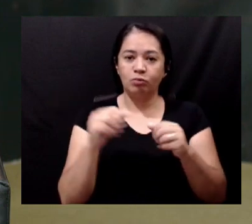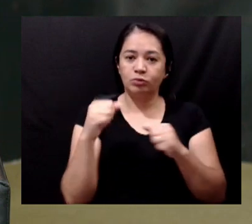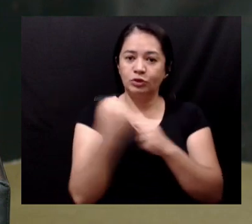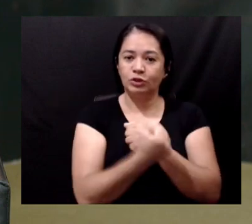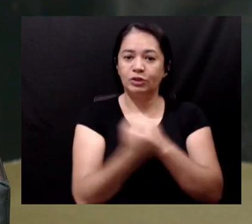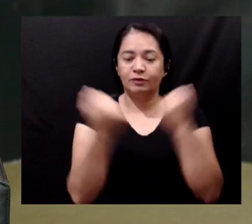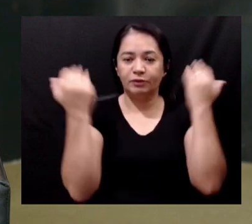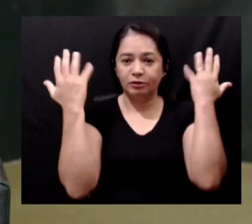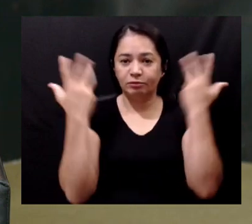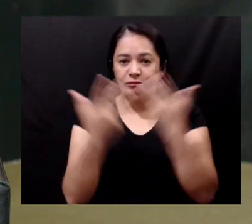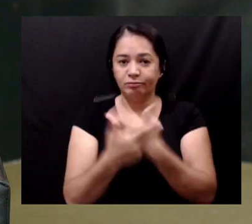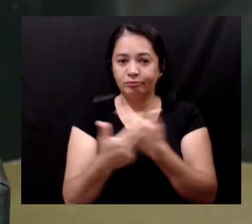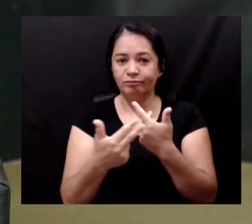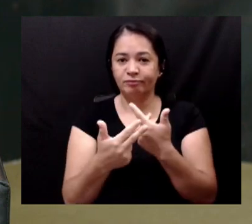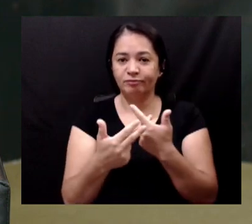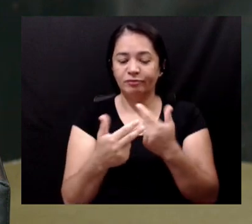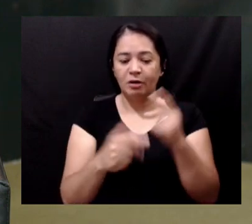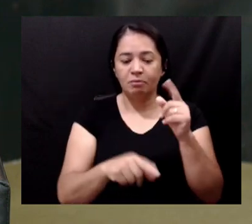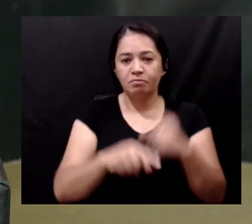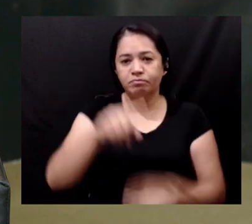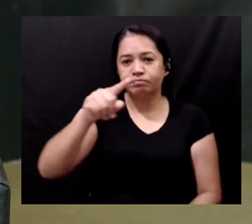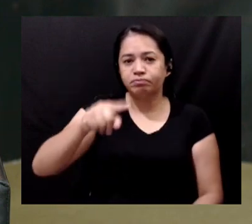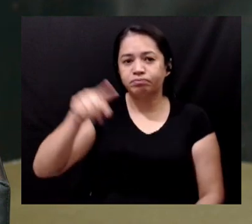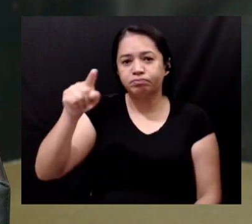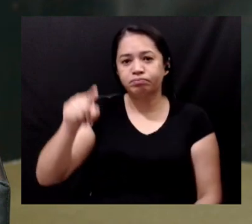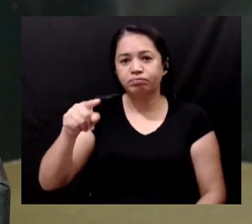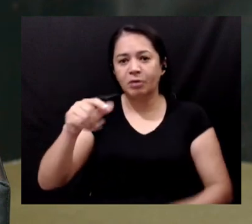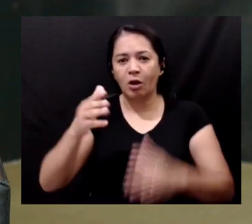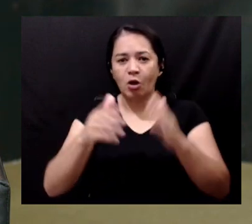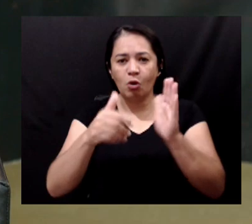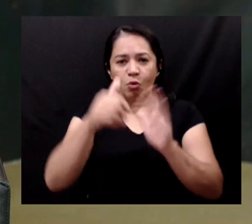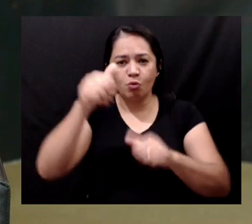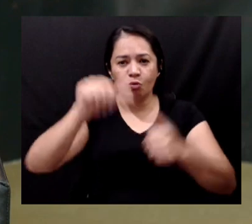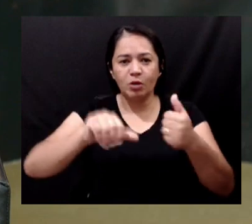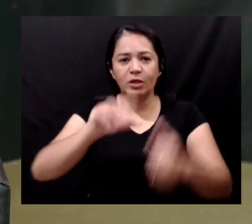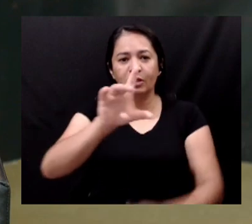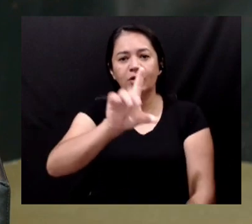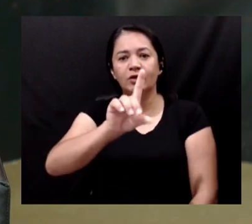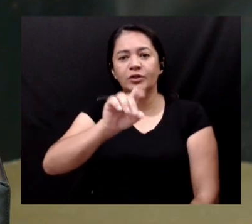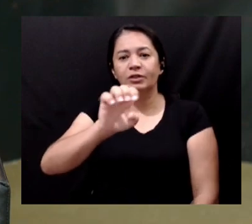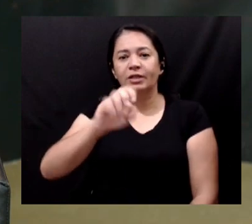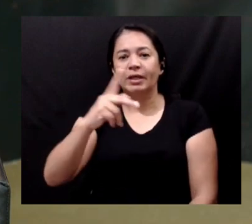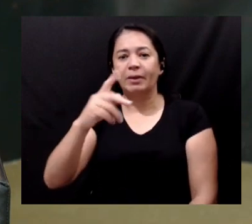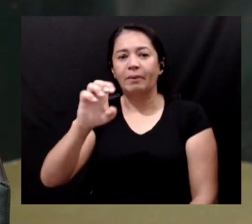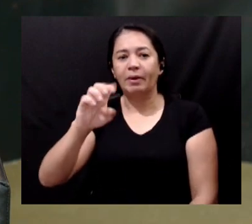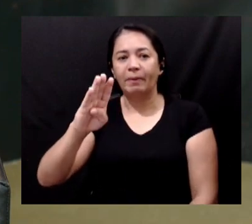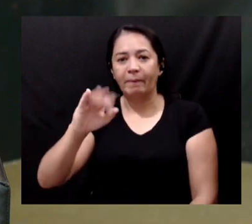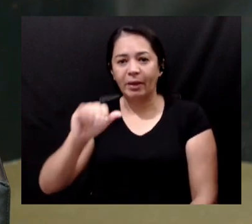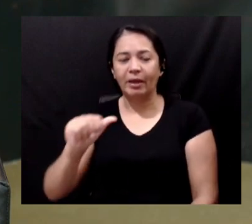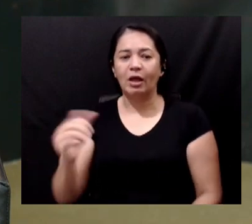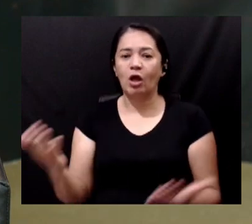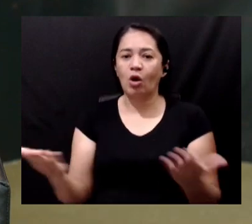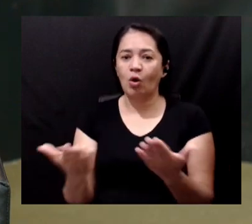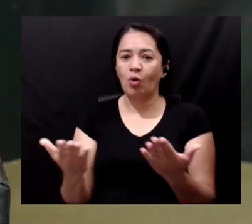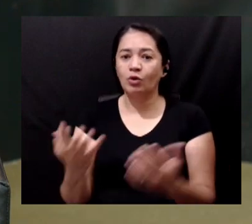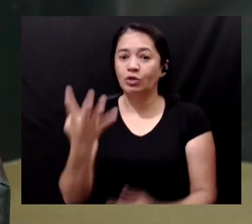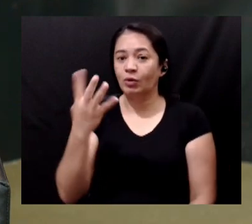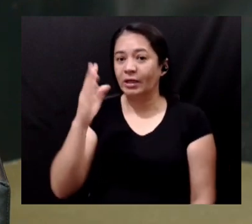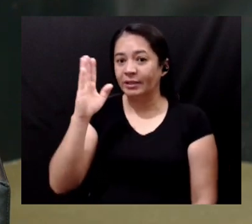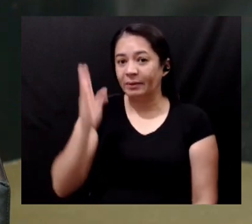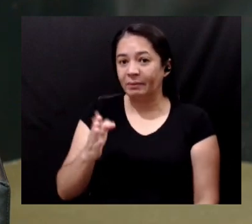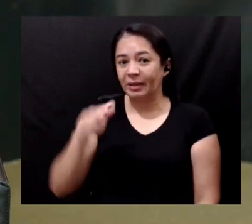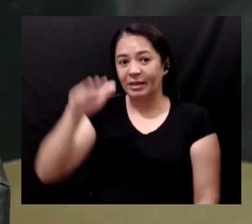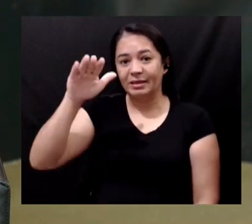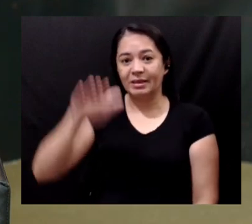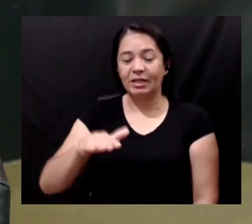do DPBEA. E é hoje, né, às 4h30 da tarde, nós temos, então, a terceira reunião ordinária do